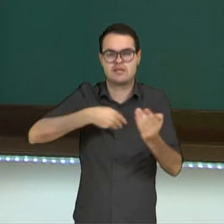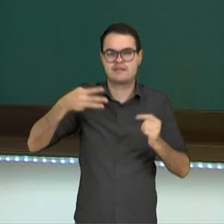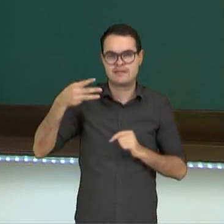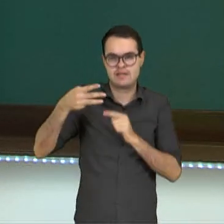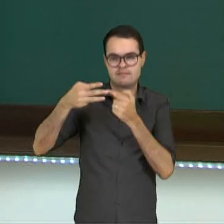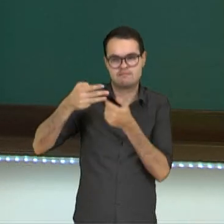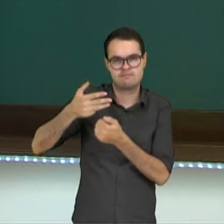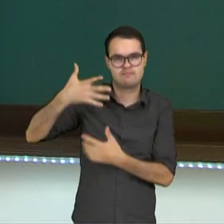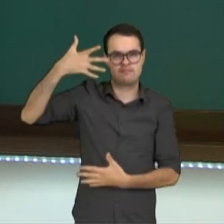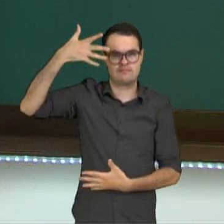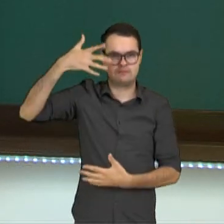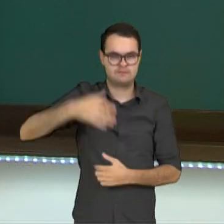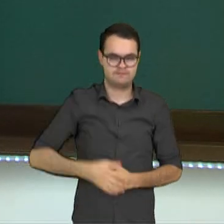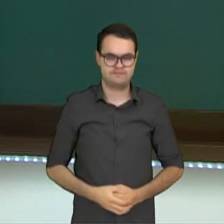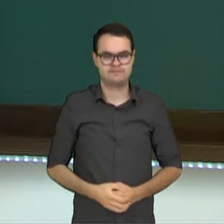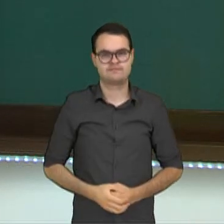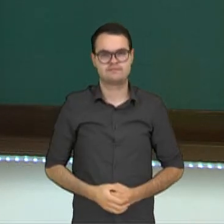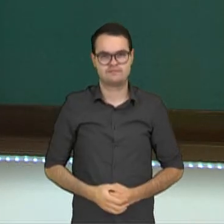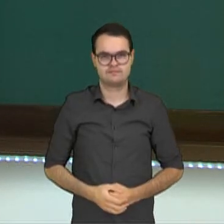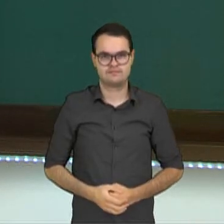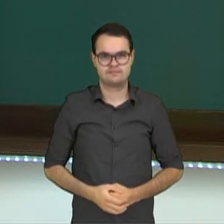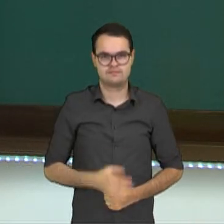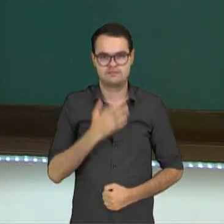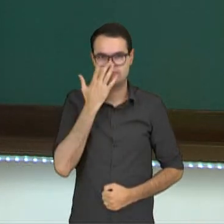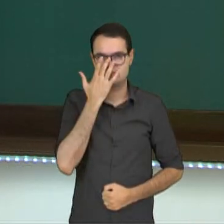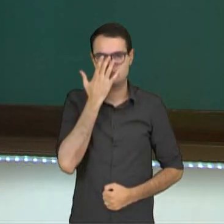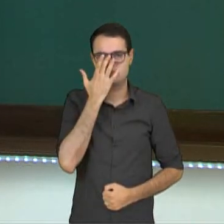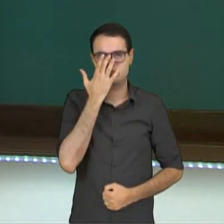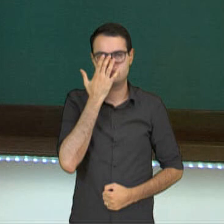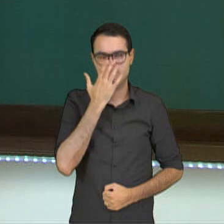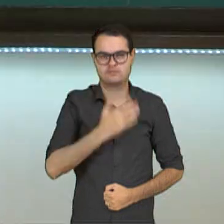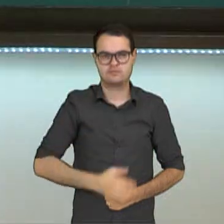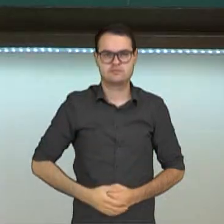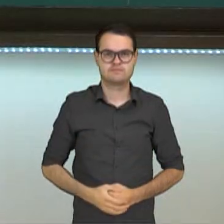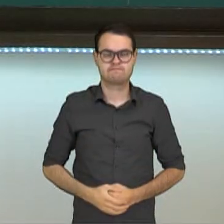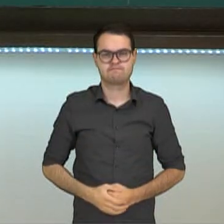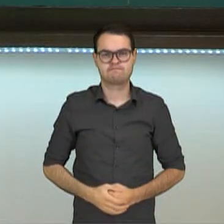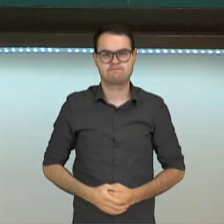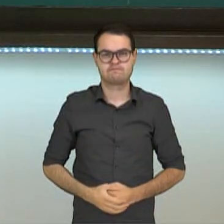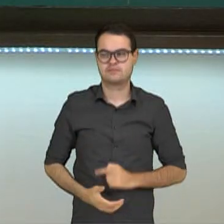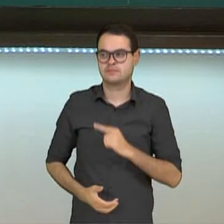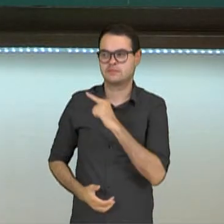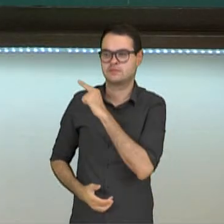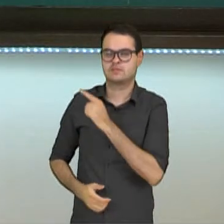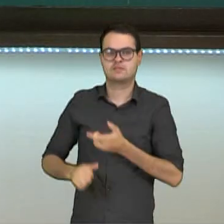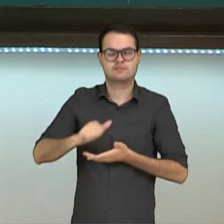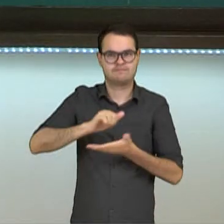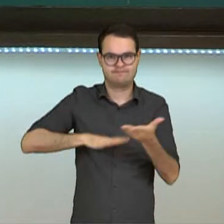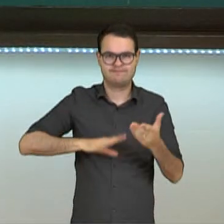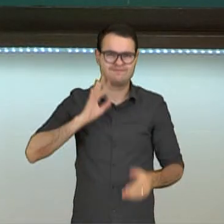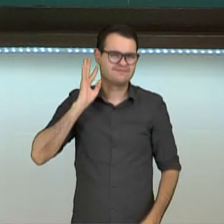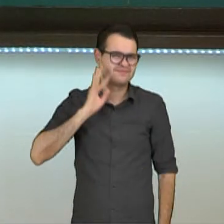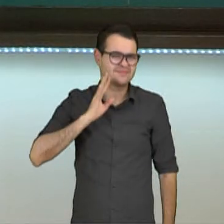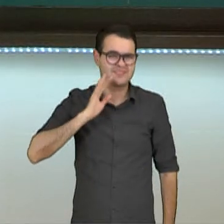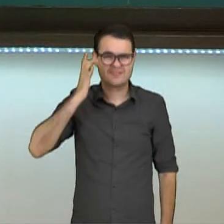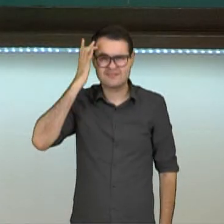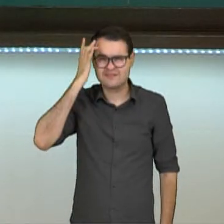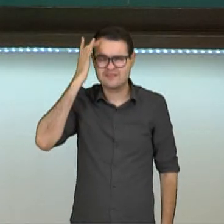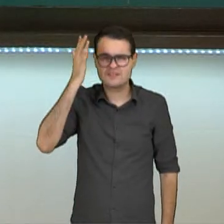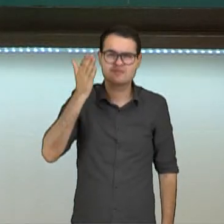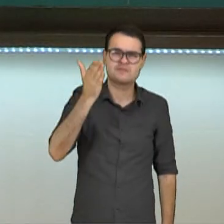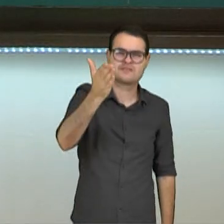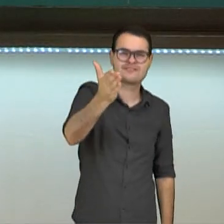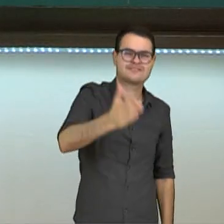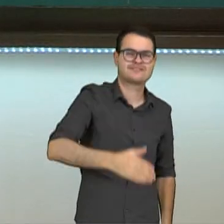ou mais. Tá bom? Então, aqui tem uma atividade bem facinha para